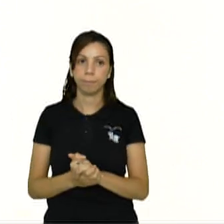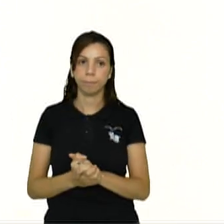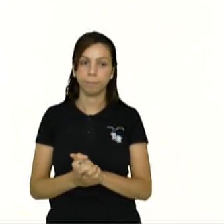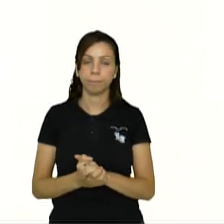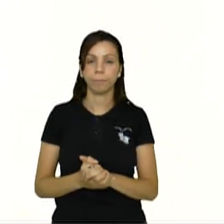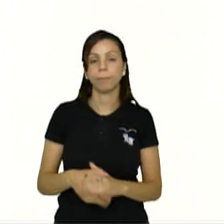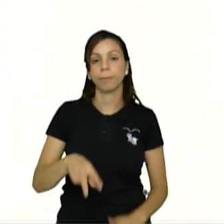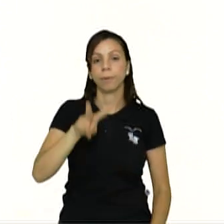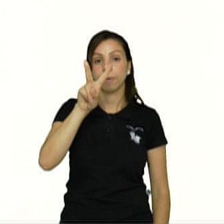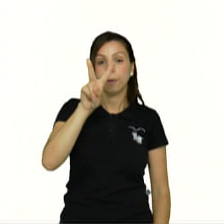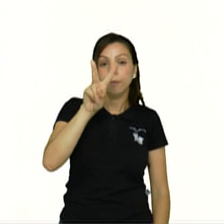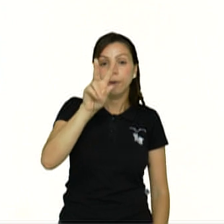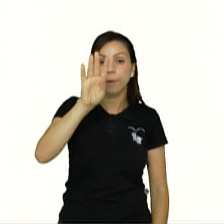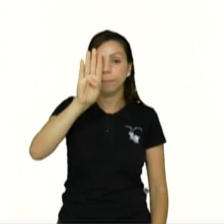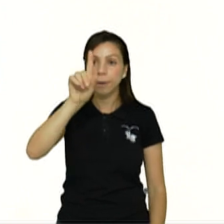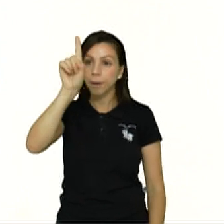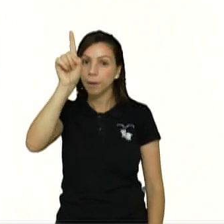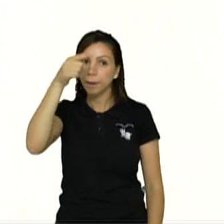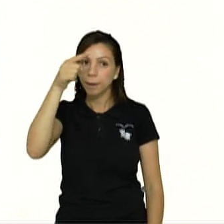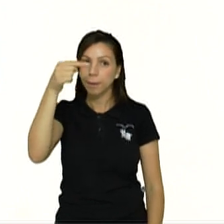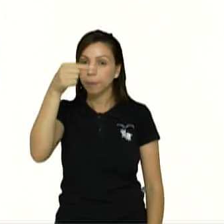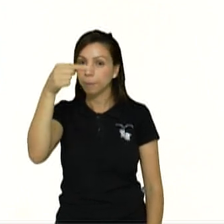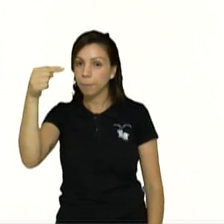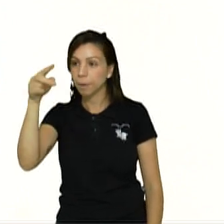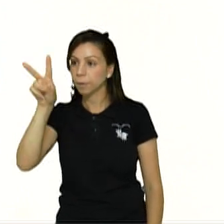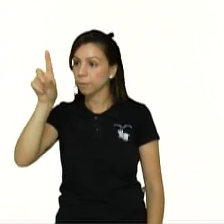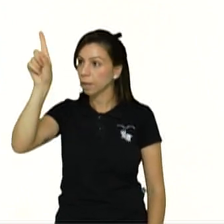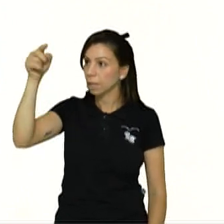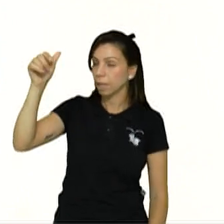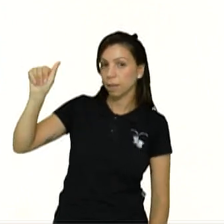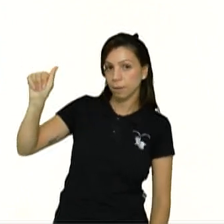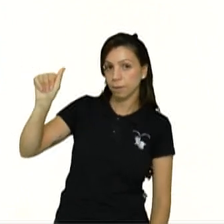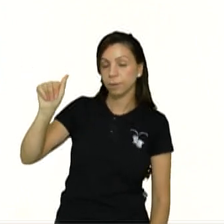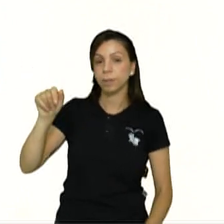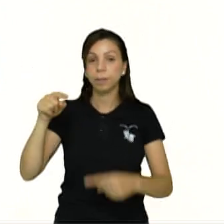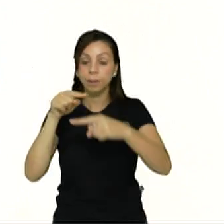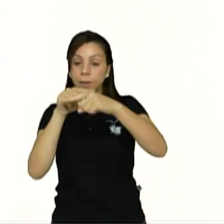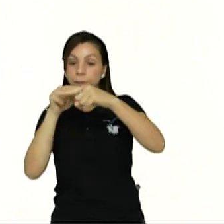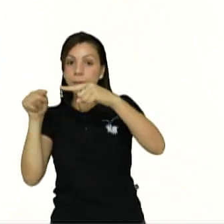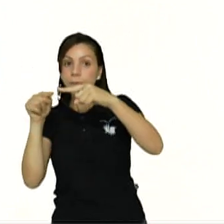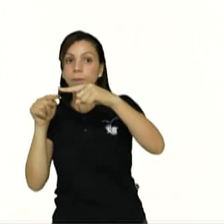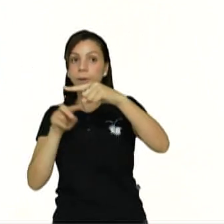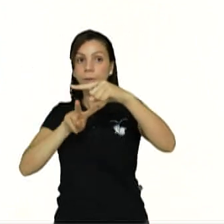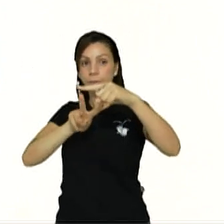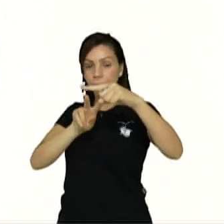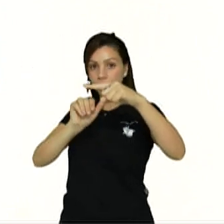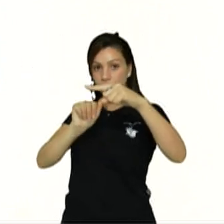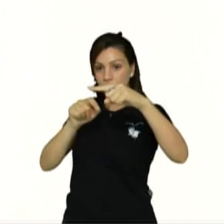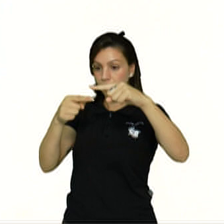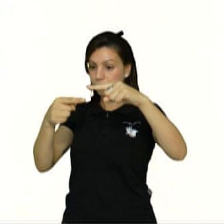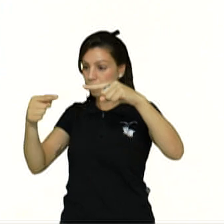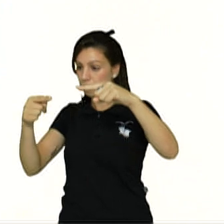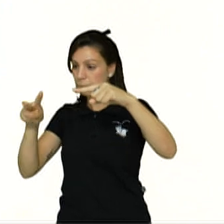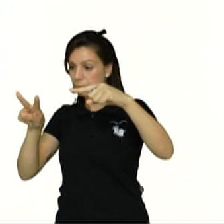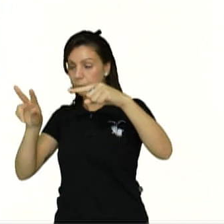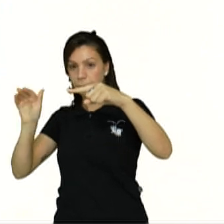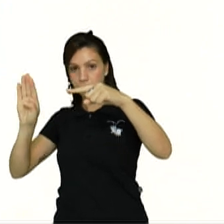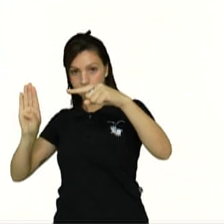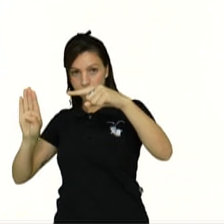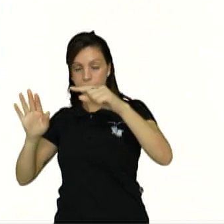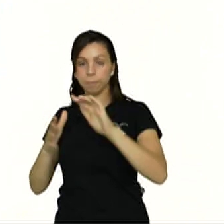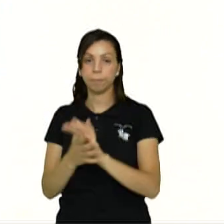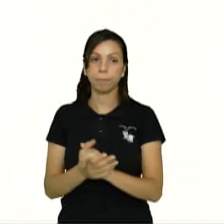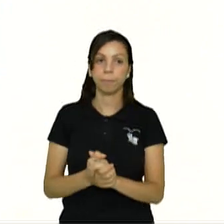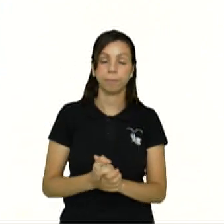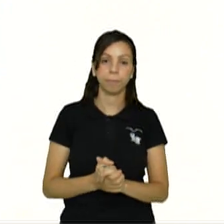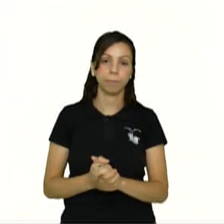fica VB' menos VA' dividido por VA menos o VB. E aqui, meninos e meninas,